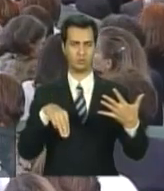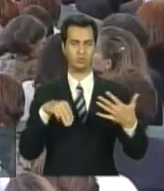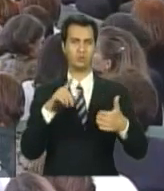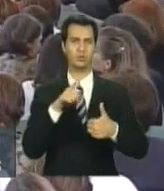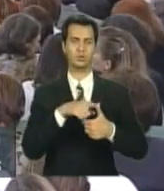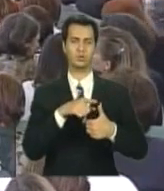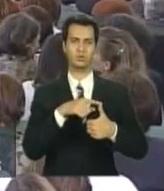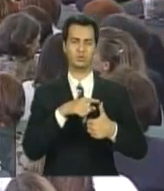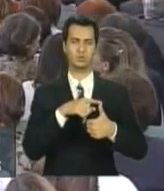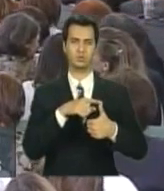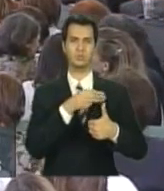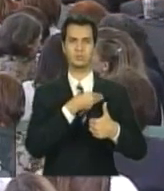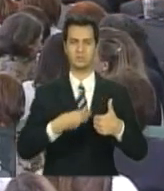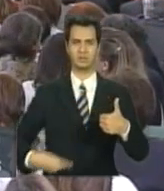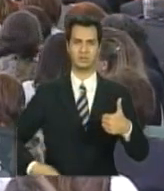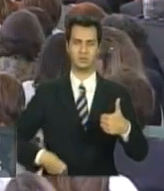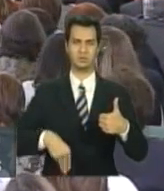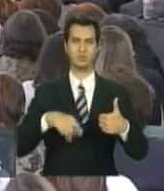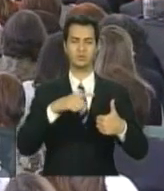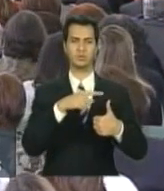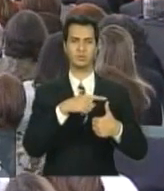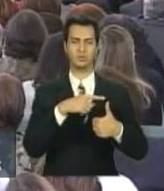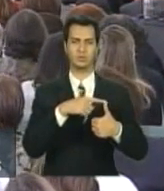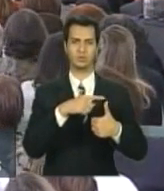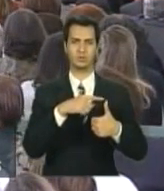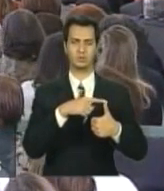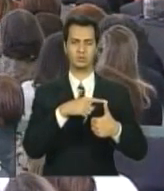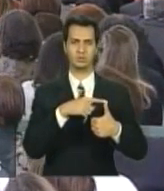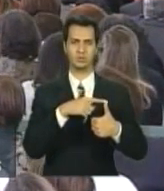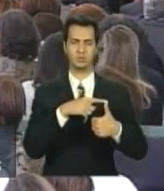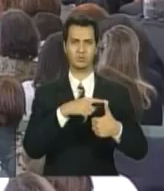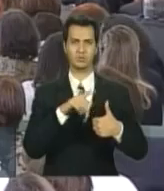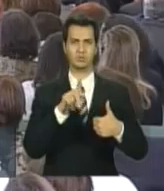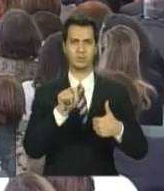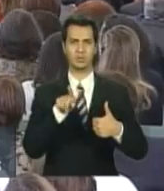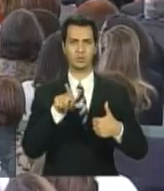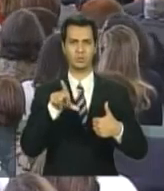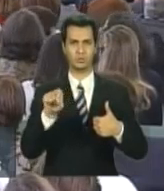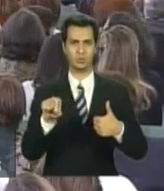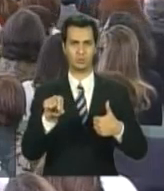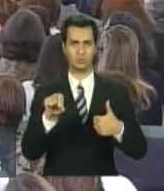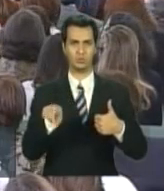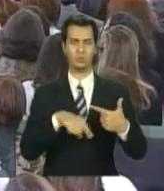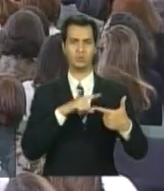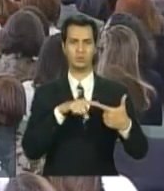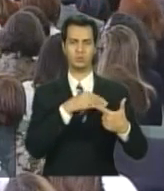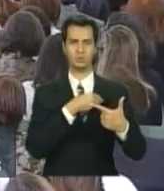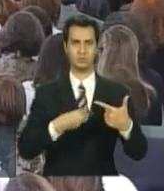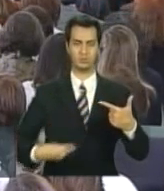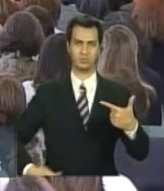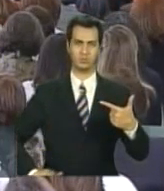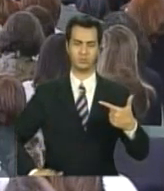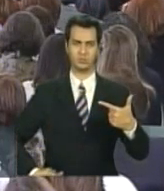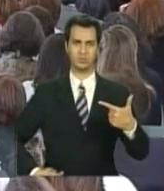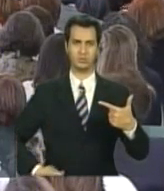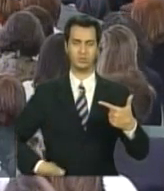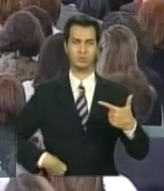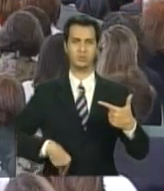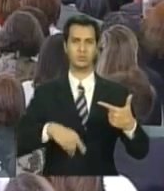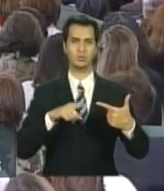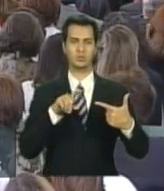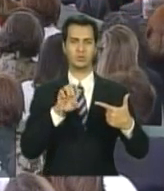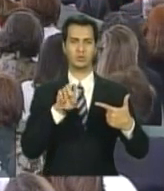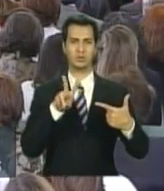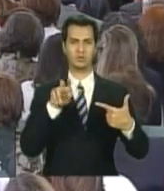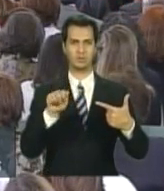Lobão, ministro interino do Trabalho, Paulo Roberto Pinto, ministra interina do